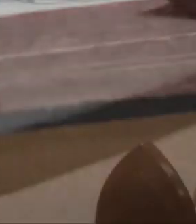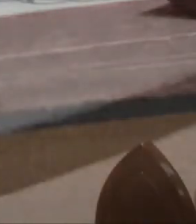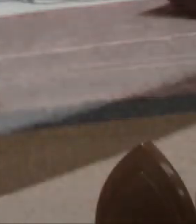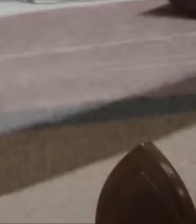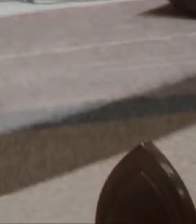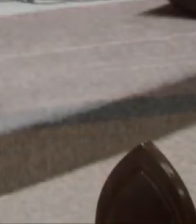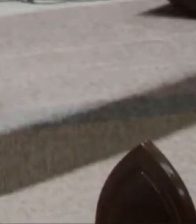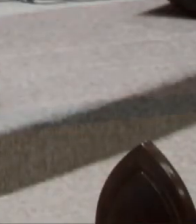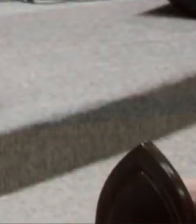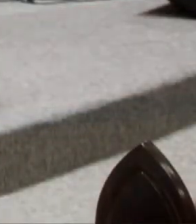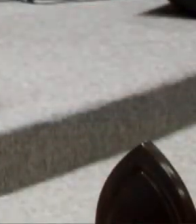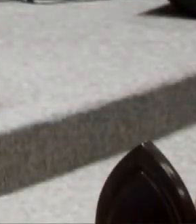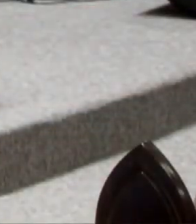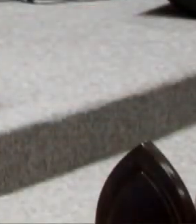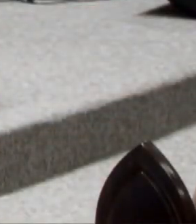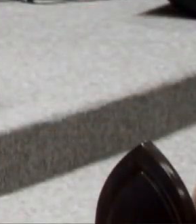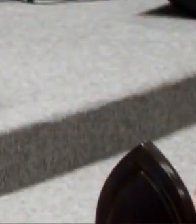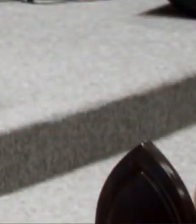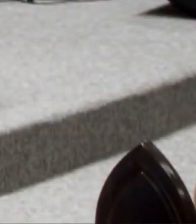Graça e paz.